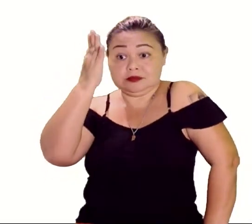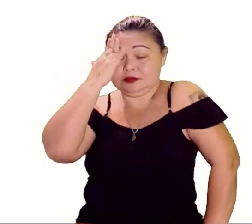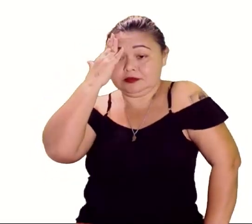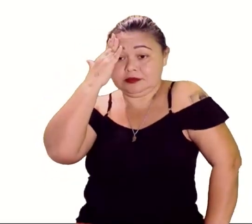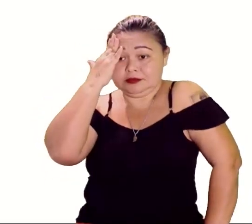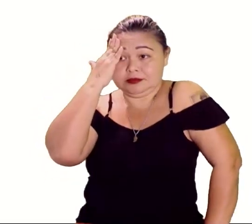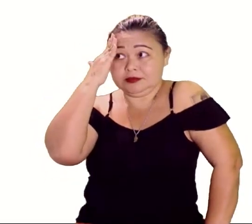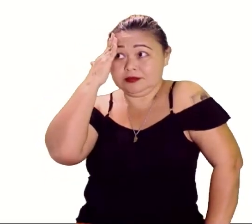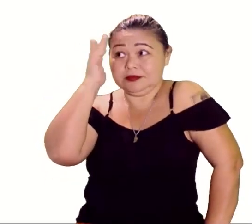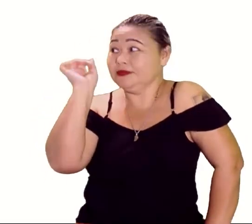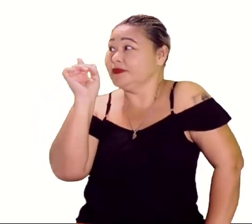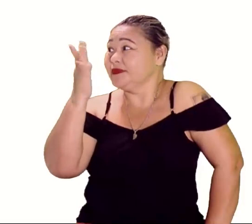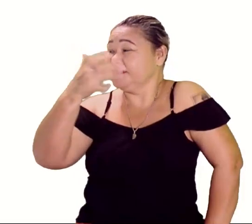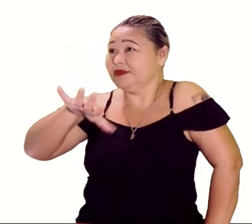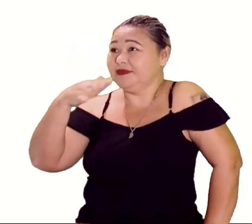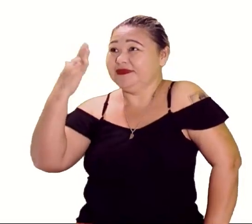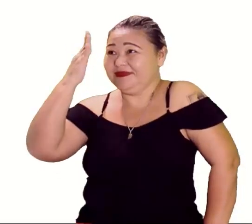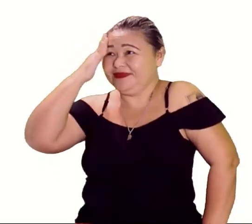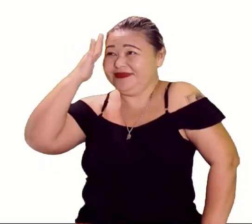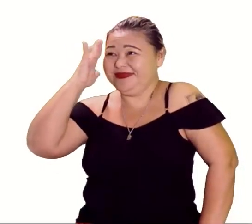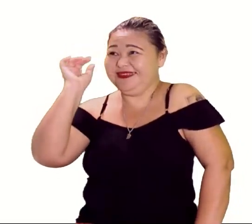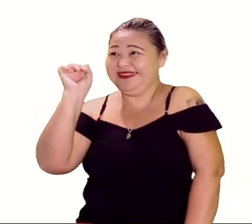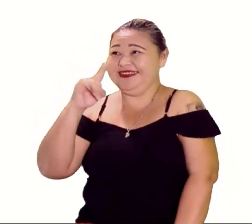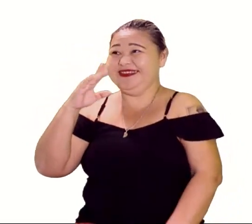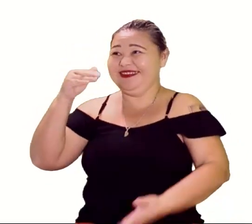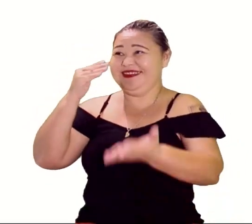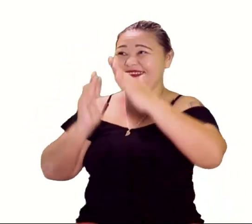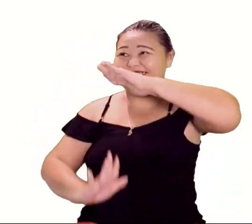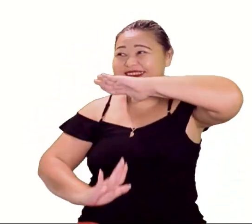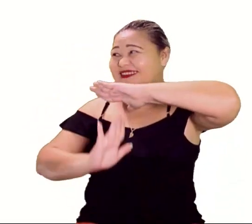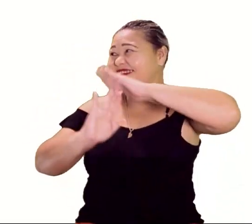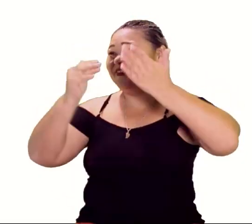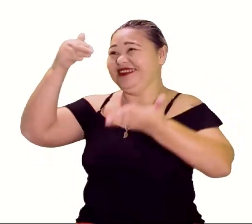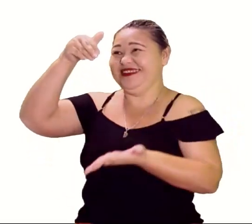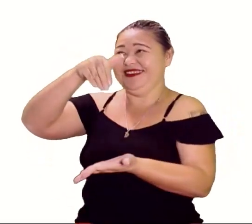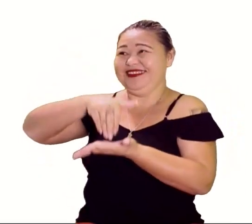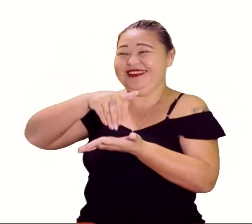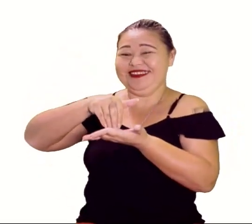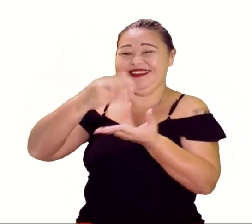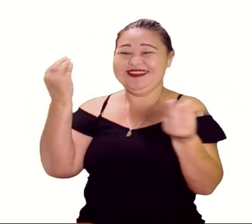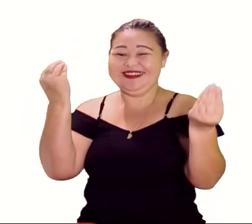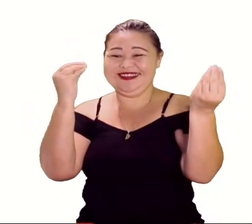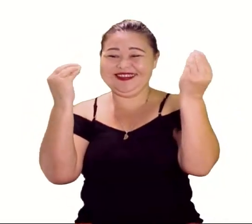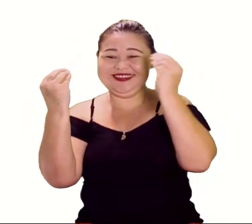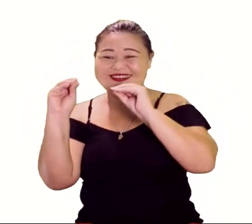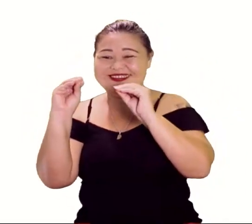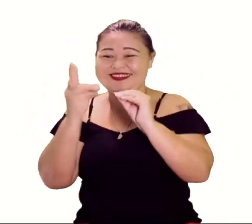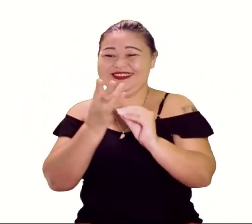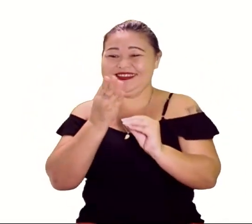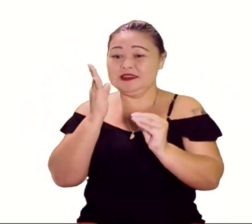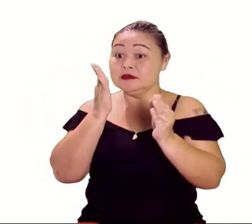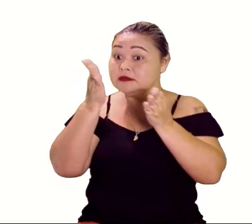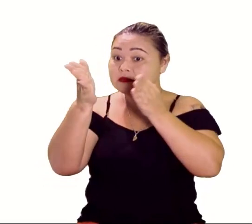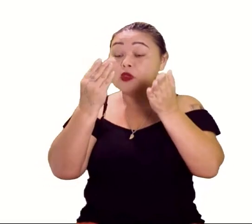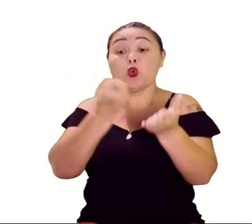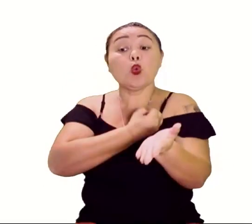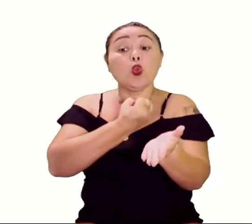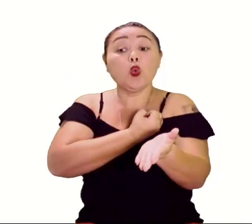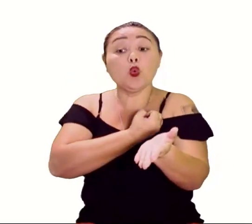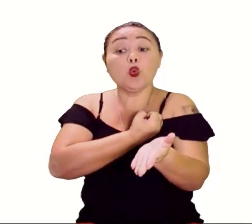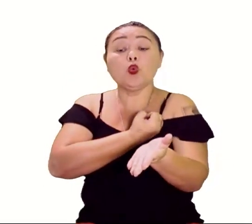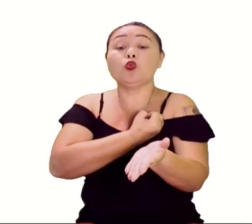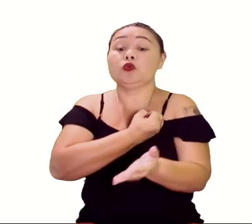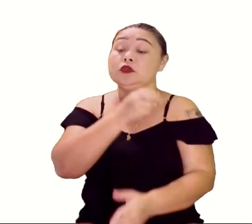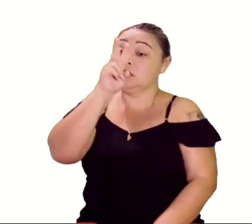né, o ponto de máximo nem ponto de mínimo, ele quer saber as coordenadas do vértice, ou seja,